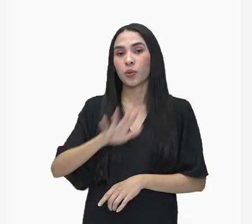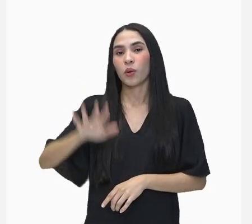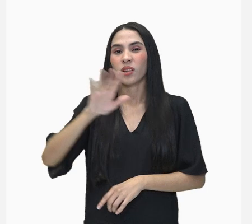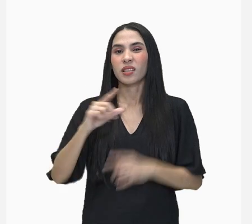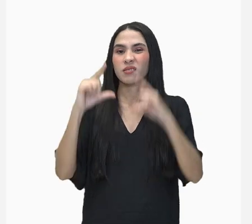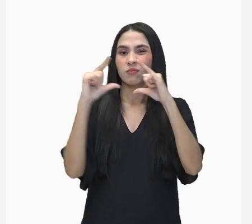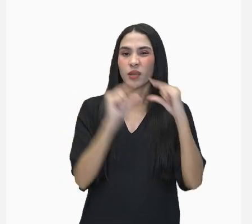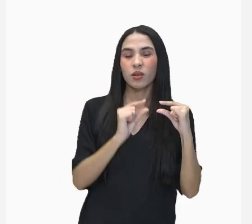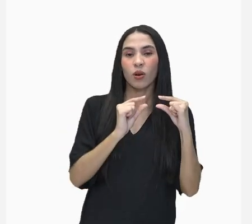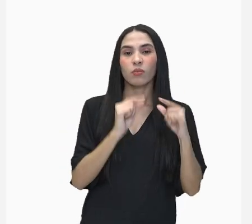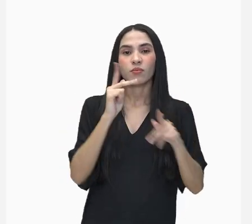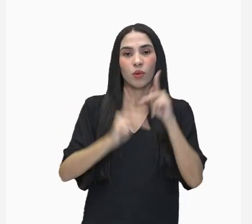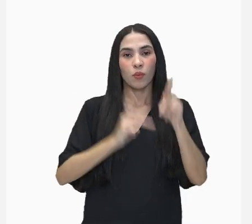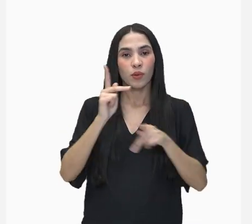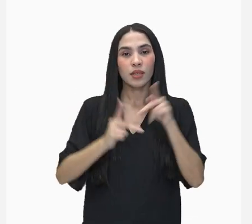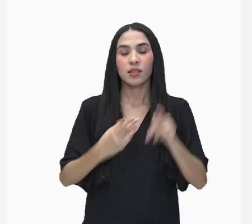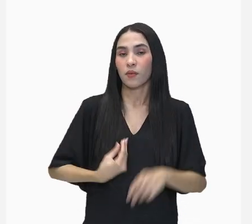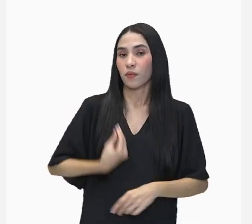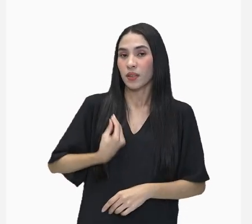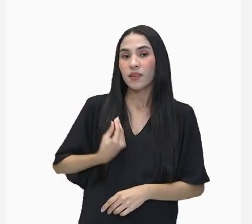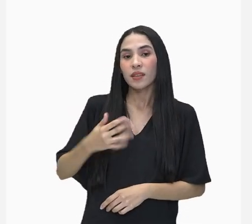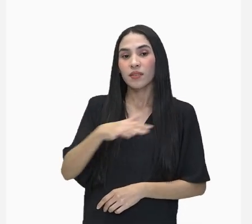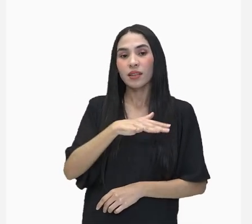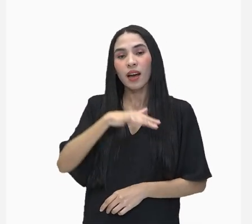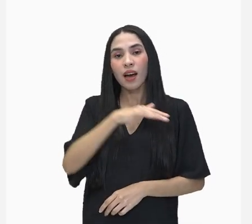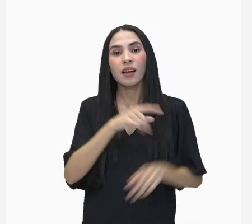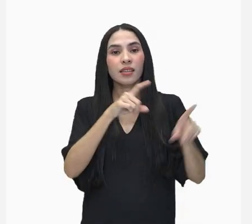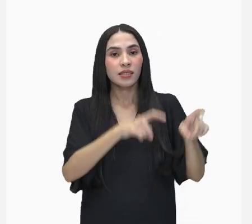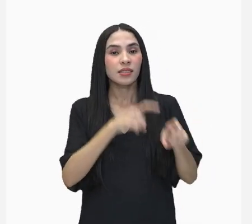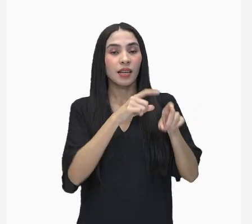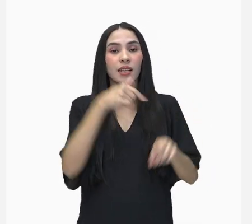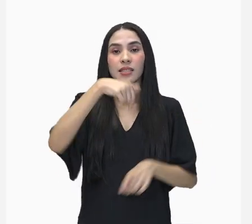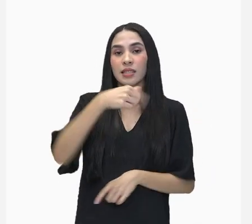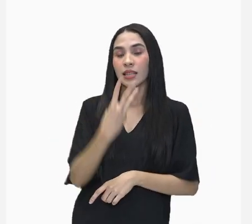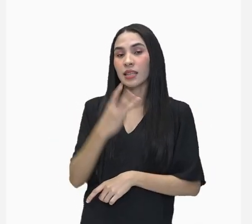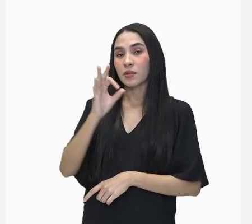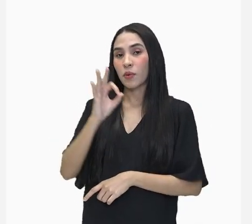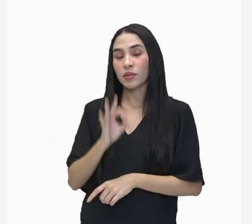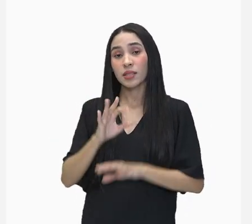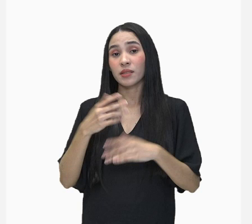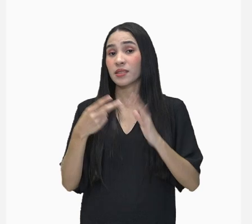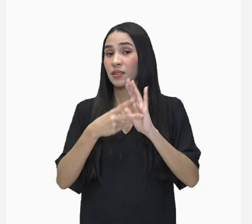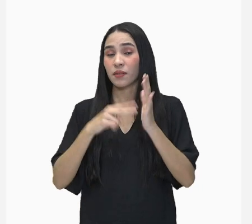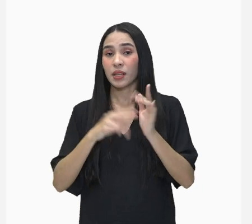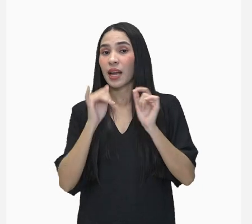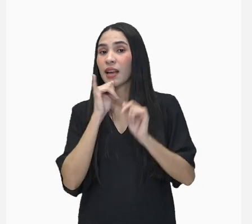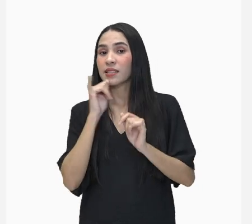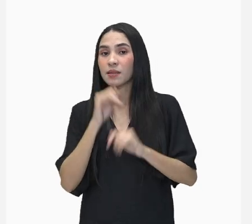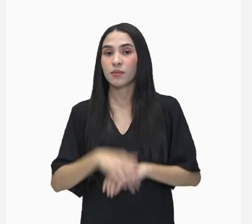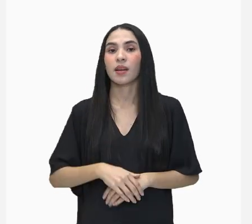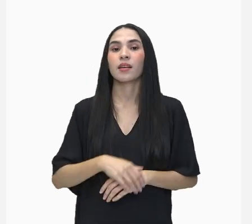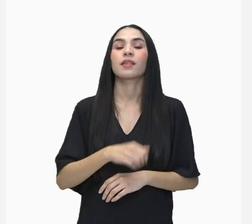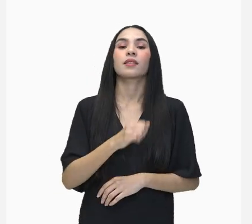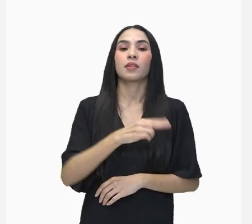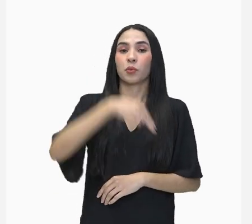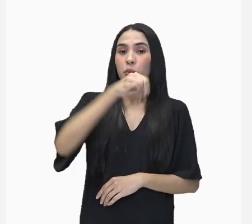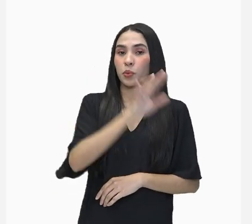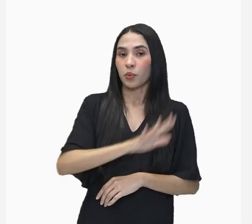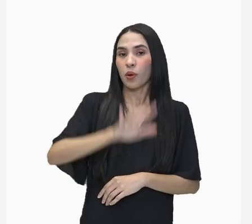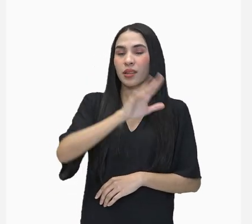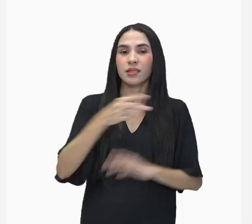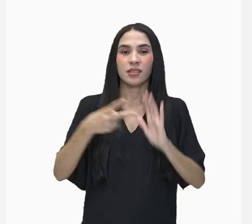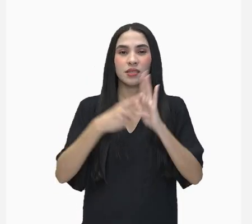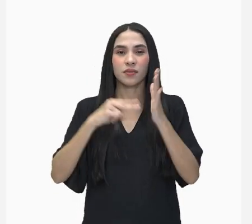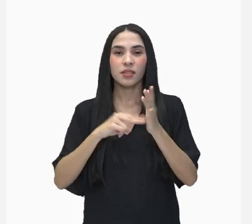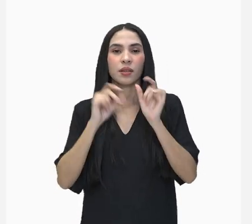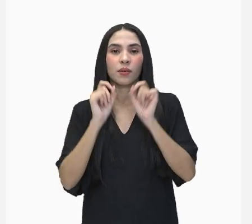porcentagem de população vivendo aí na área urbana, 73%. Ou seja, na região nordeste, isso quer dizer que